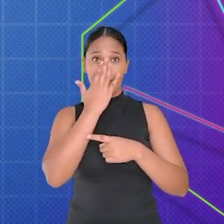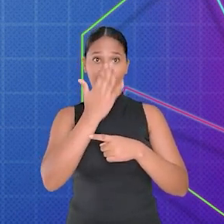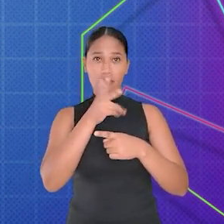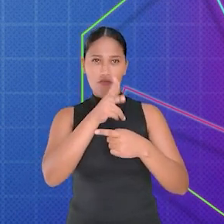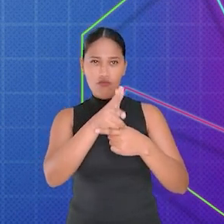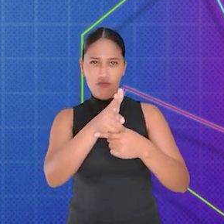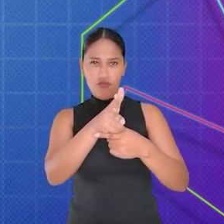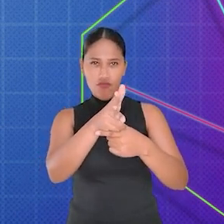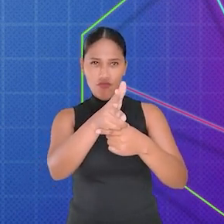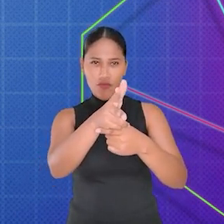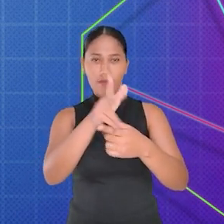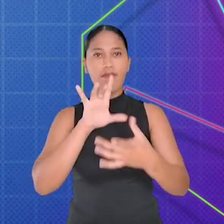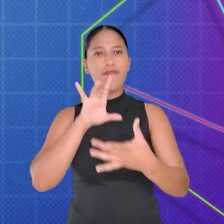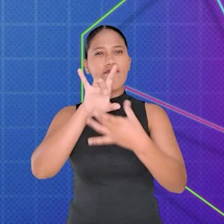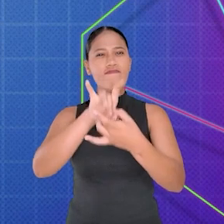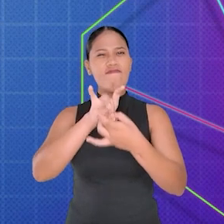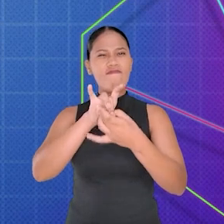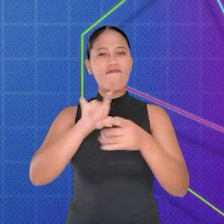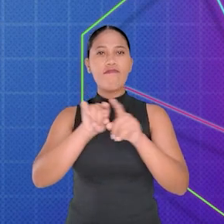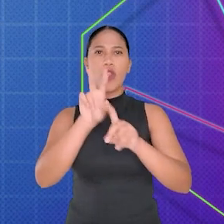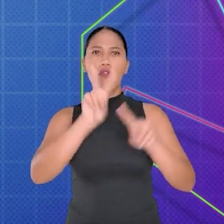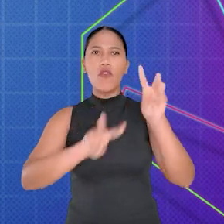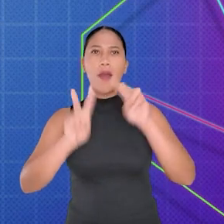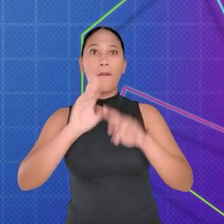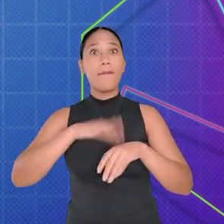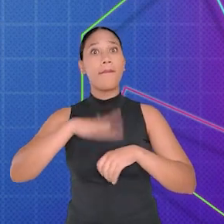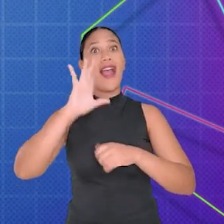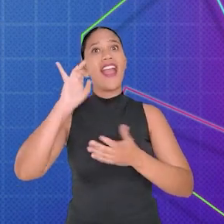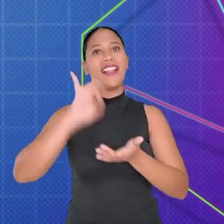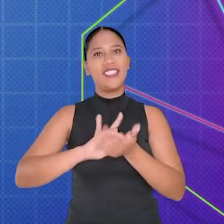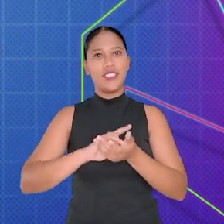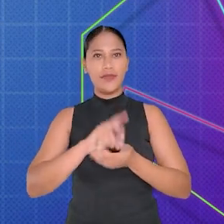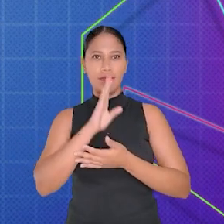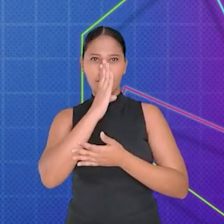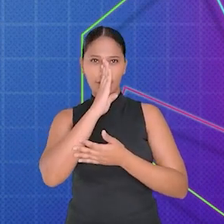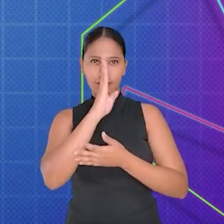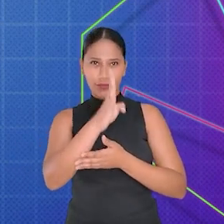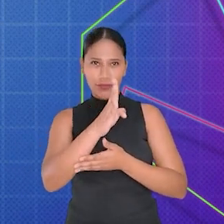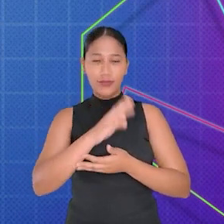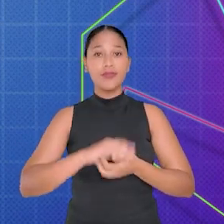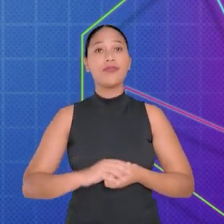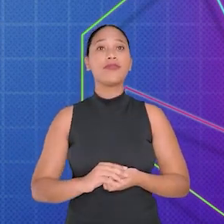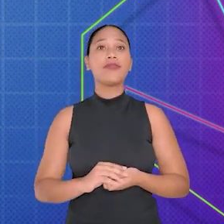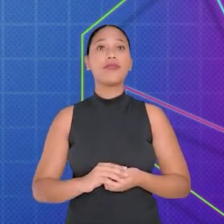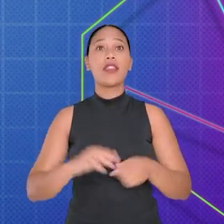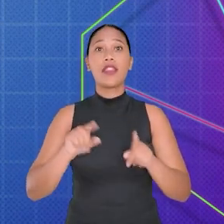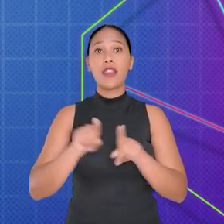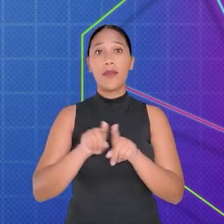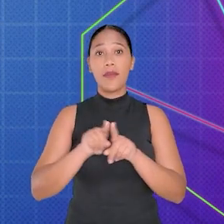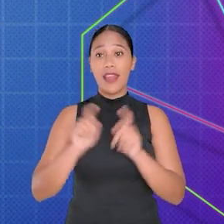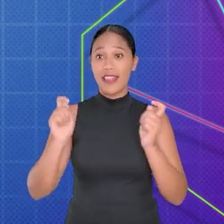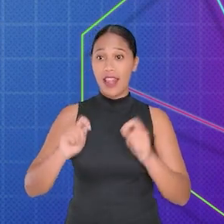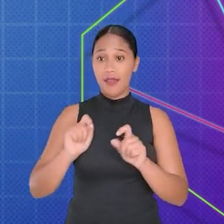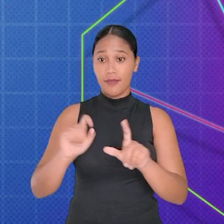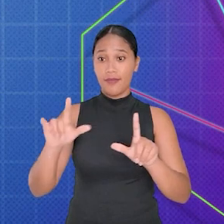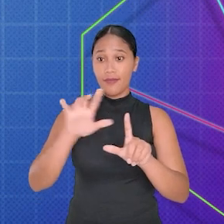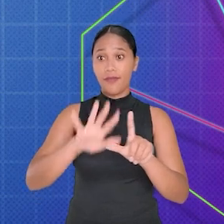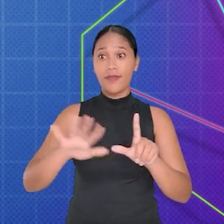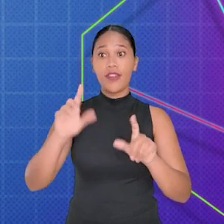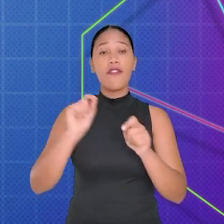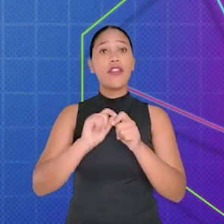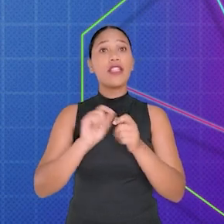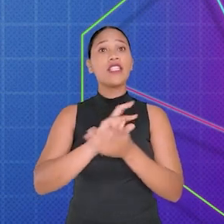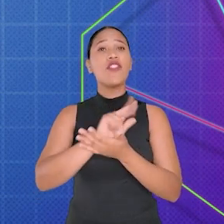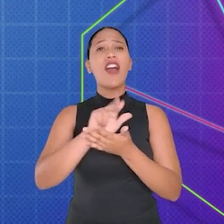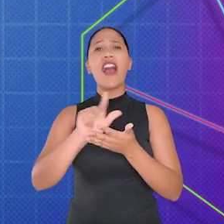pessoa, permitindo uma maior imersão na cena e uma visualização mais realista dos objetos. A navegação na cena em Blender pode ser realizada